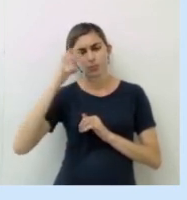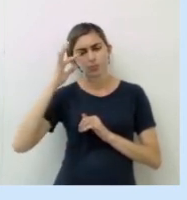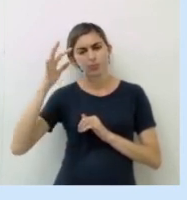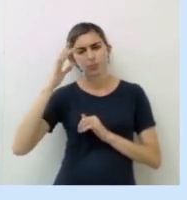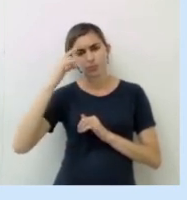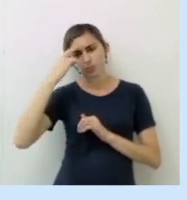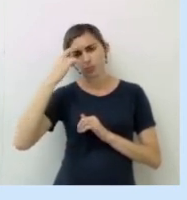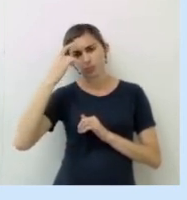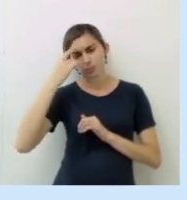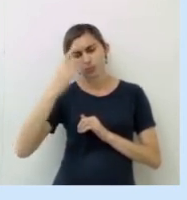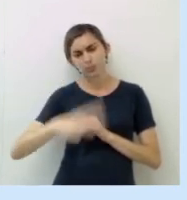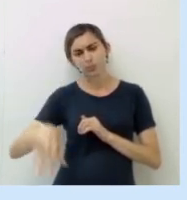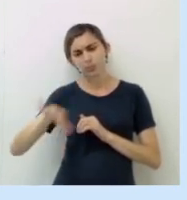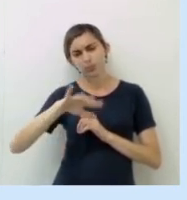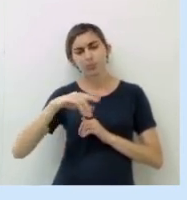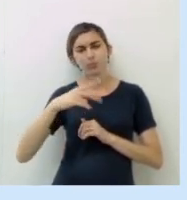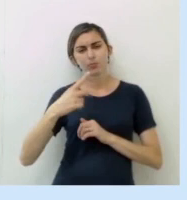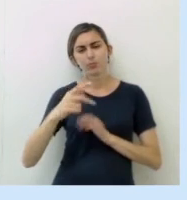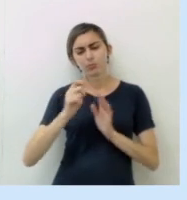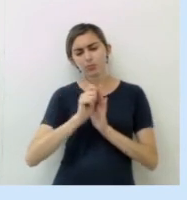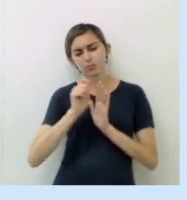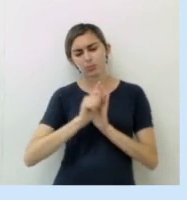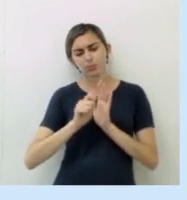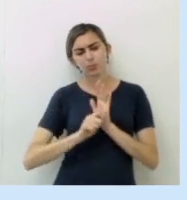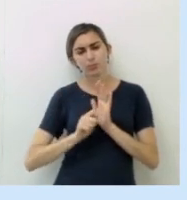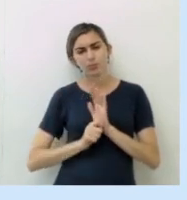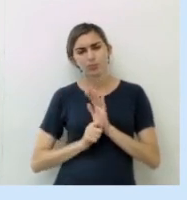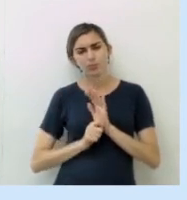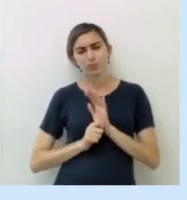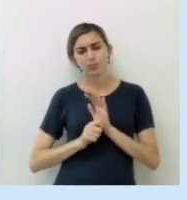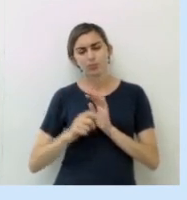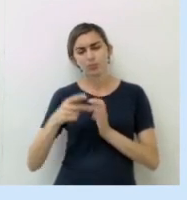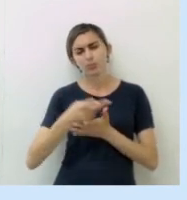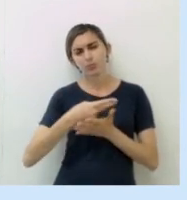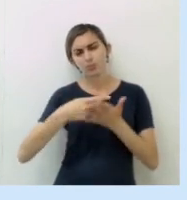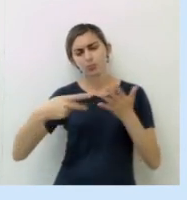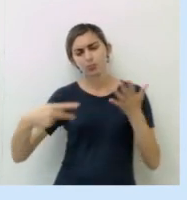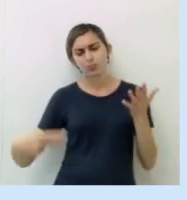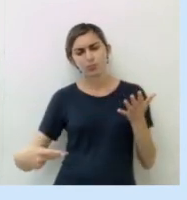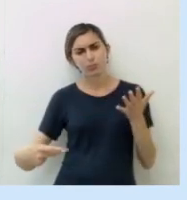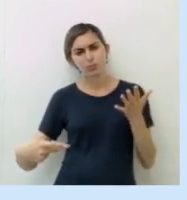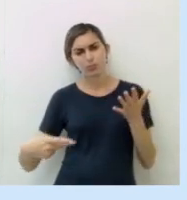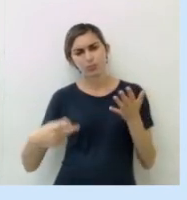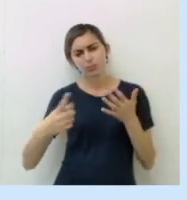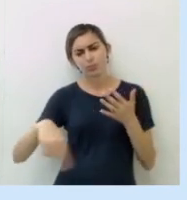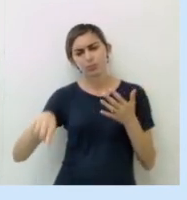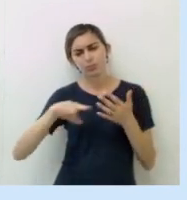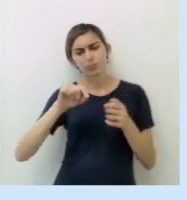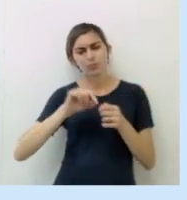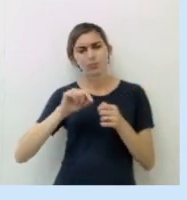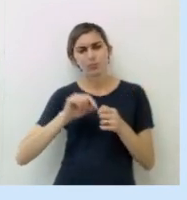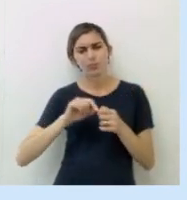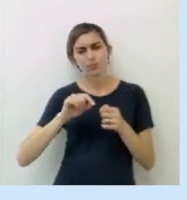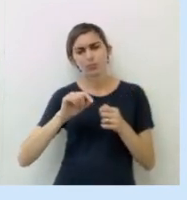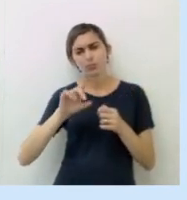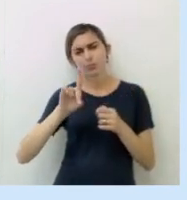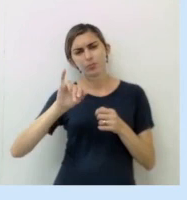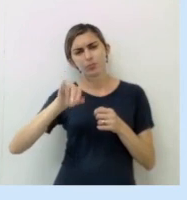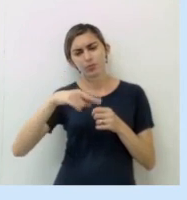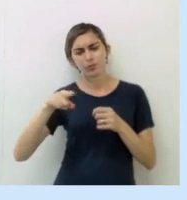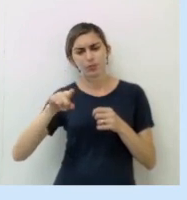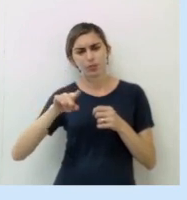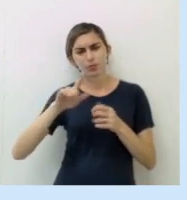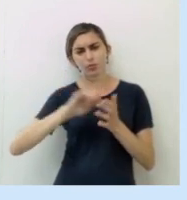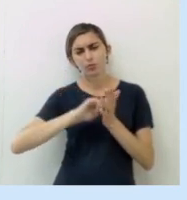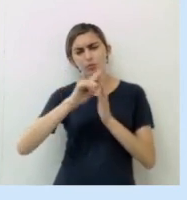pensador Aristóteles, ele escreveu uma obra chamada de Poética. Nessa obra ele faz a divisão